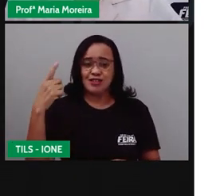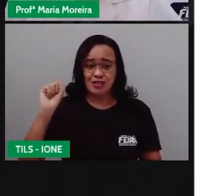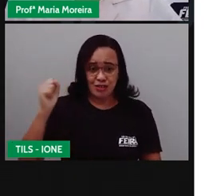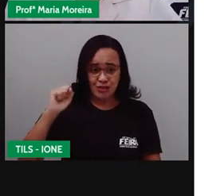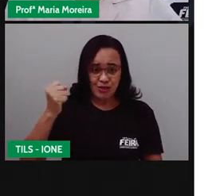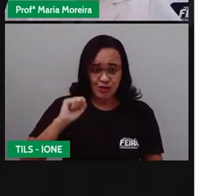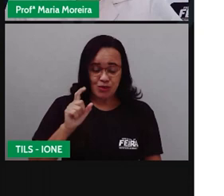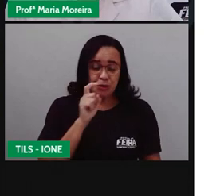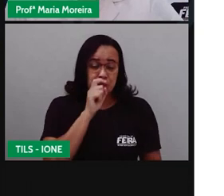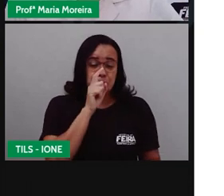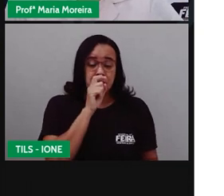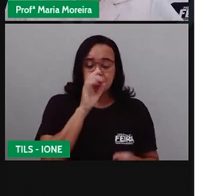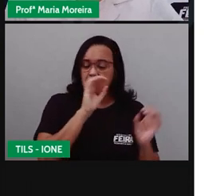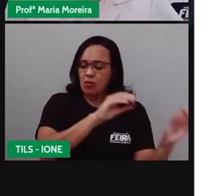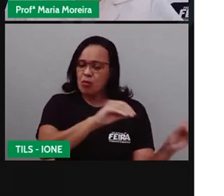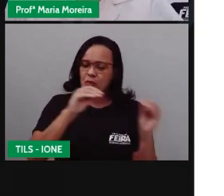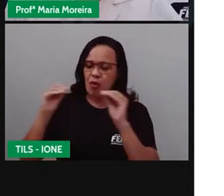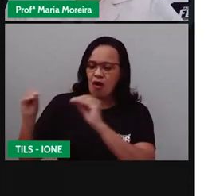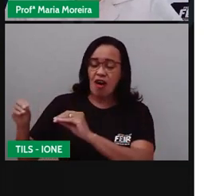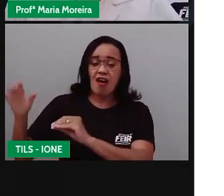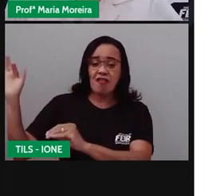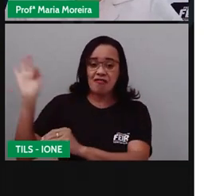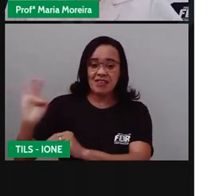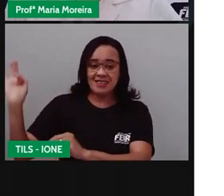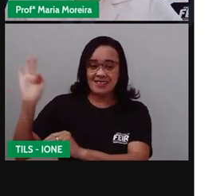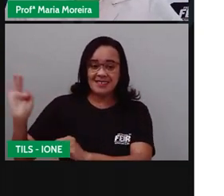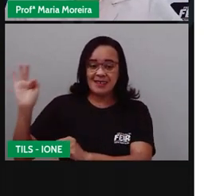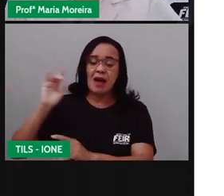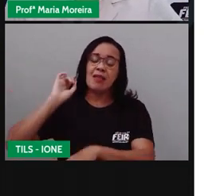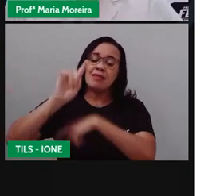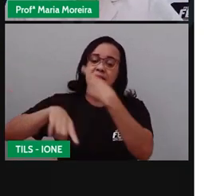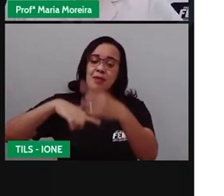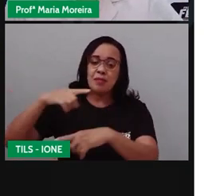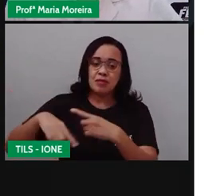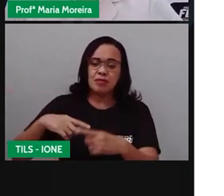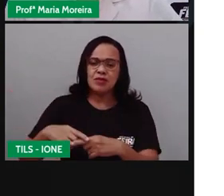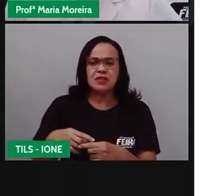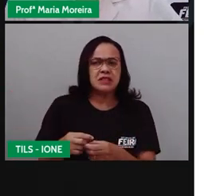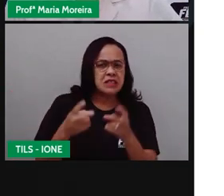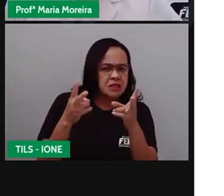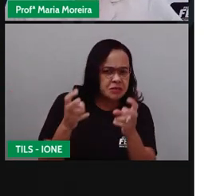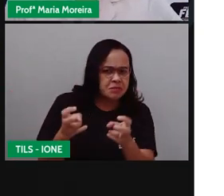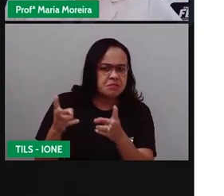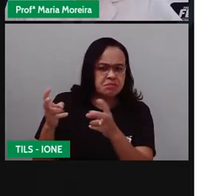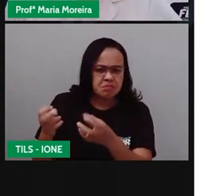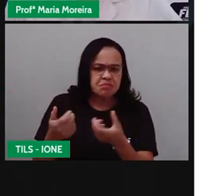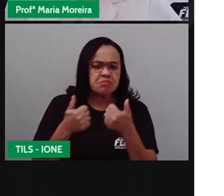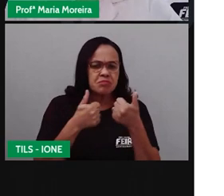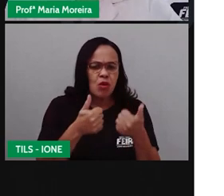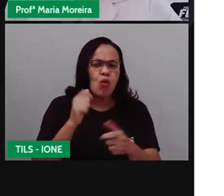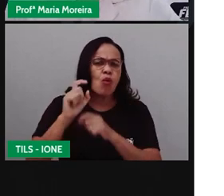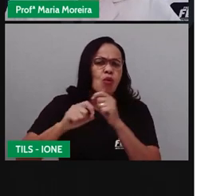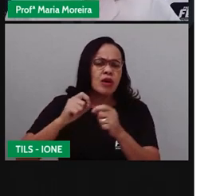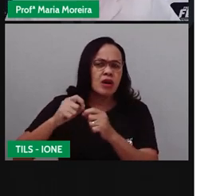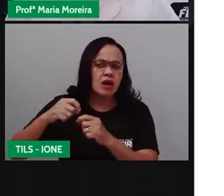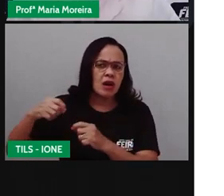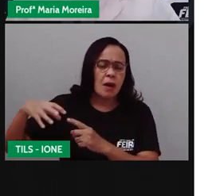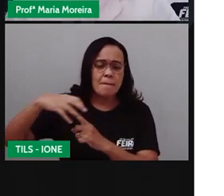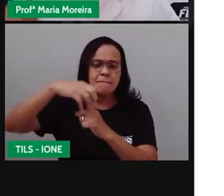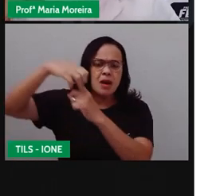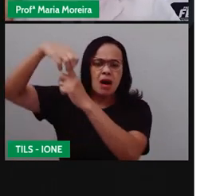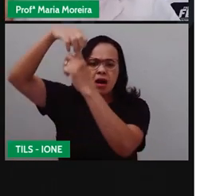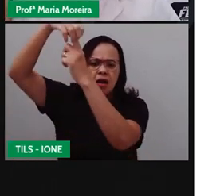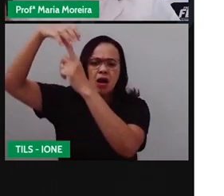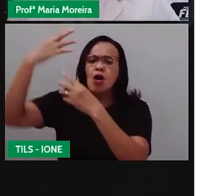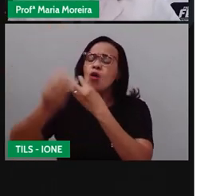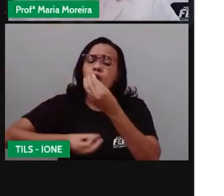foi morar em Paris, passando então a se interessar pelo voo em balões. É isso então. Essa